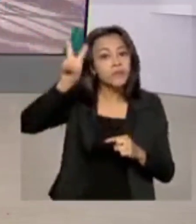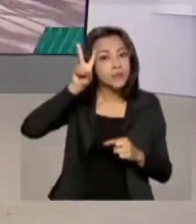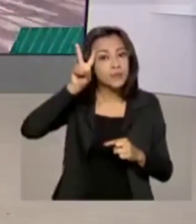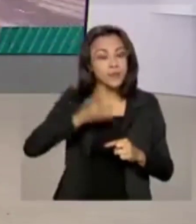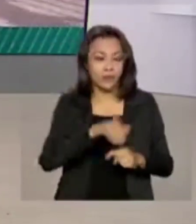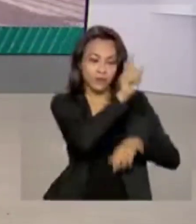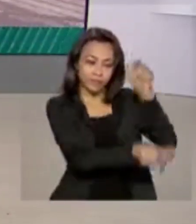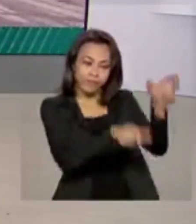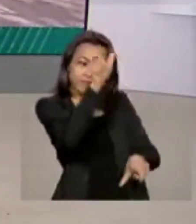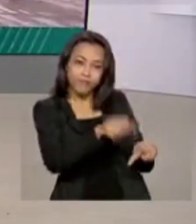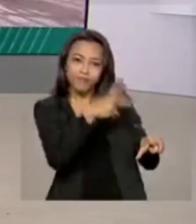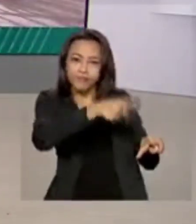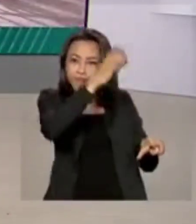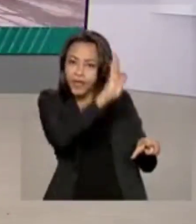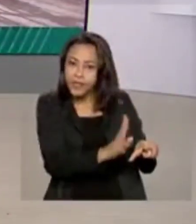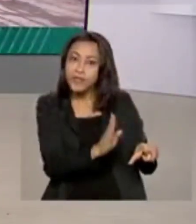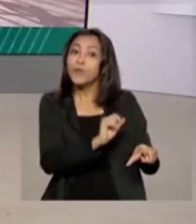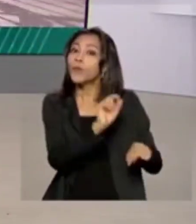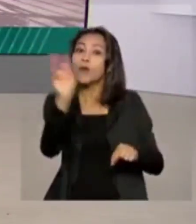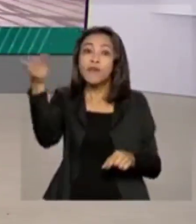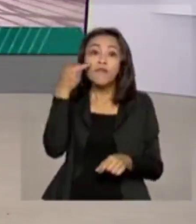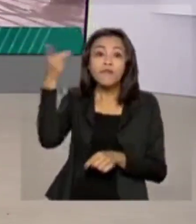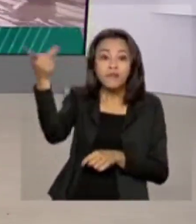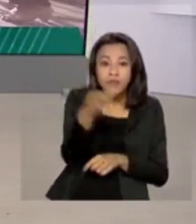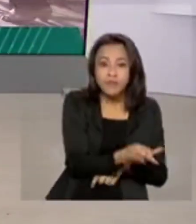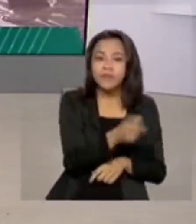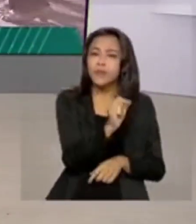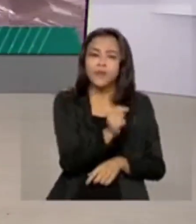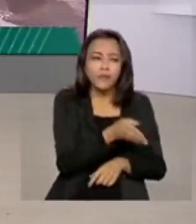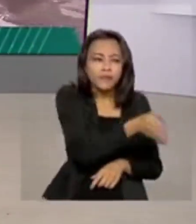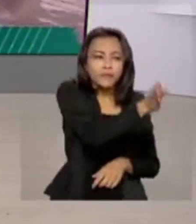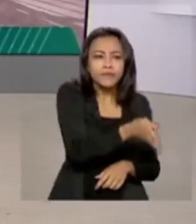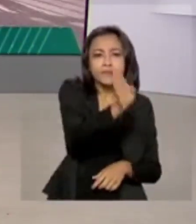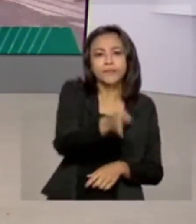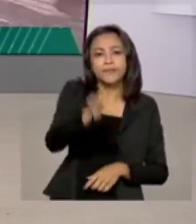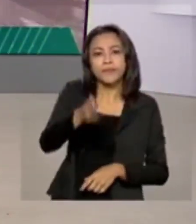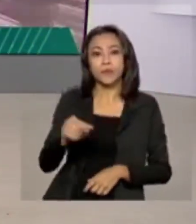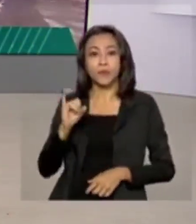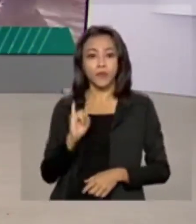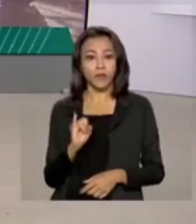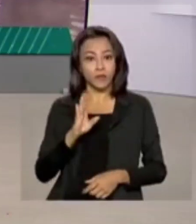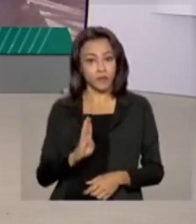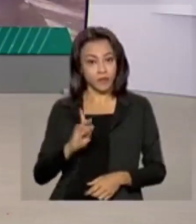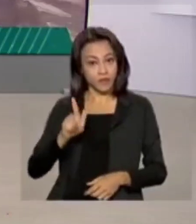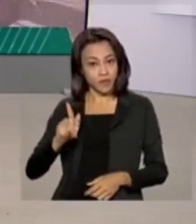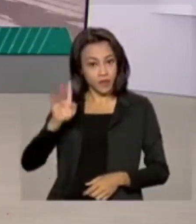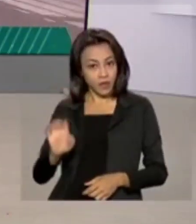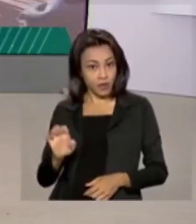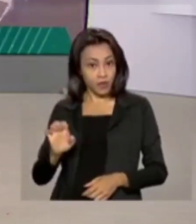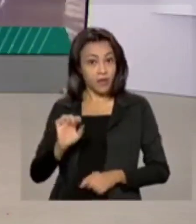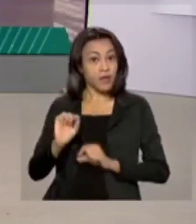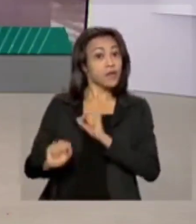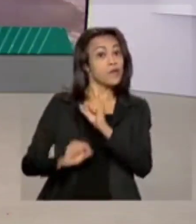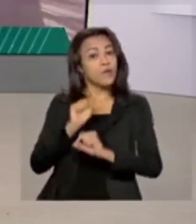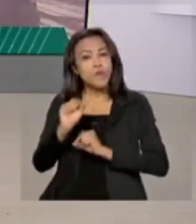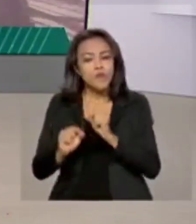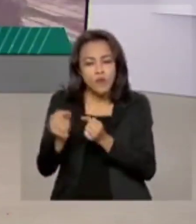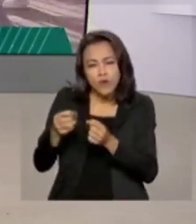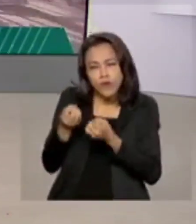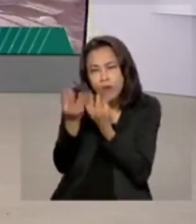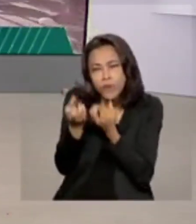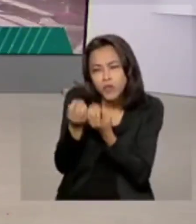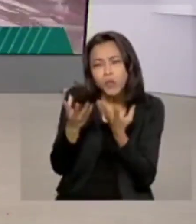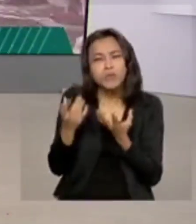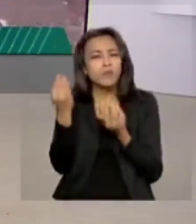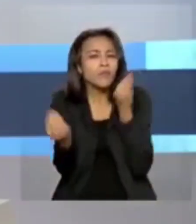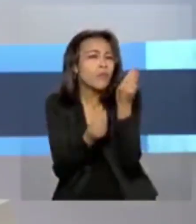vão começar a receber a visita dos recenseadores do IBGE. Eles vão coletar informações para ajudar a traçar um perfil